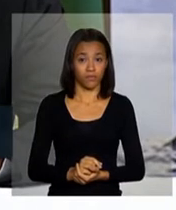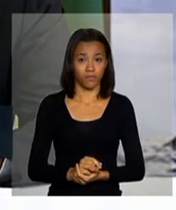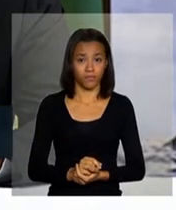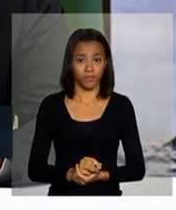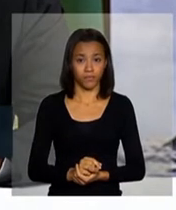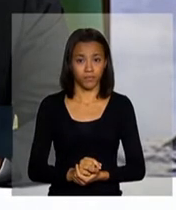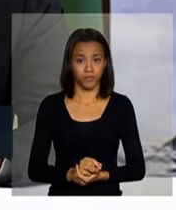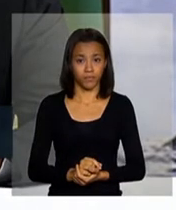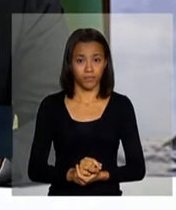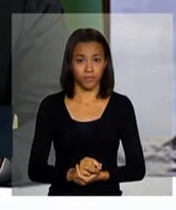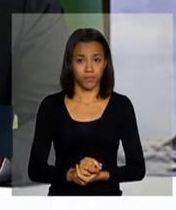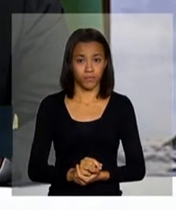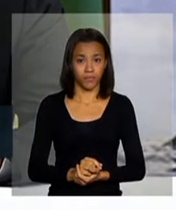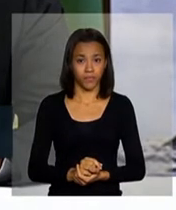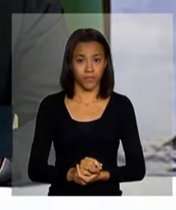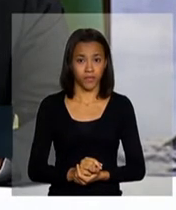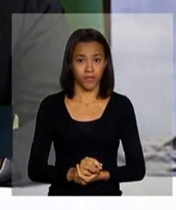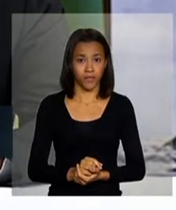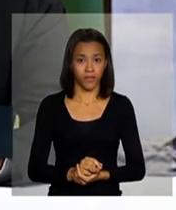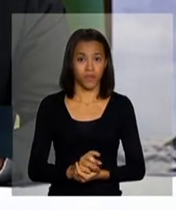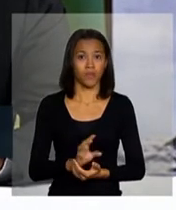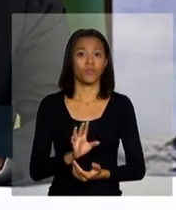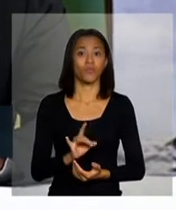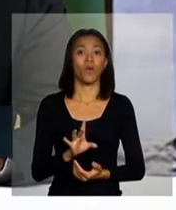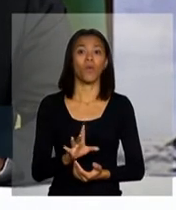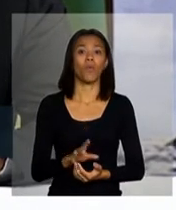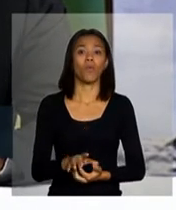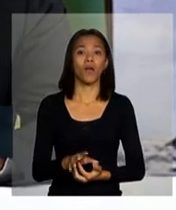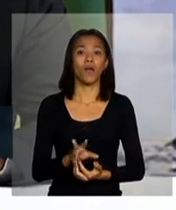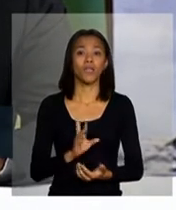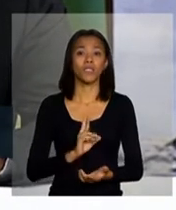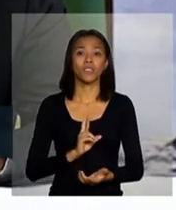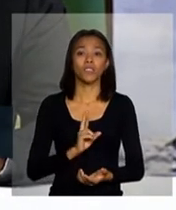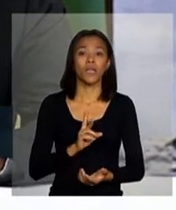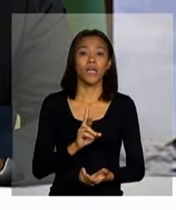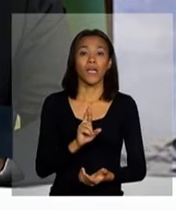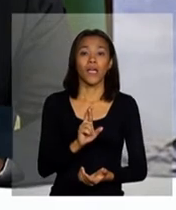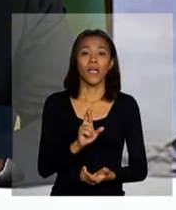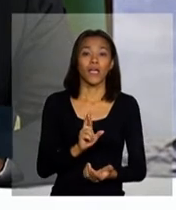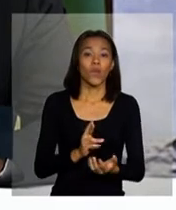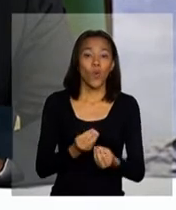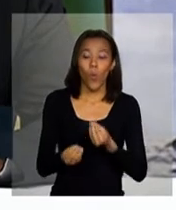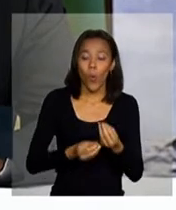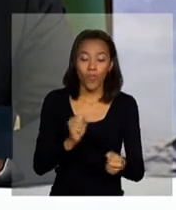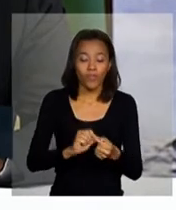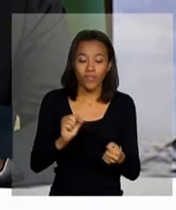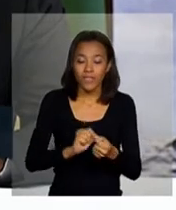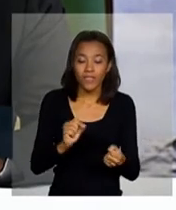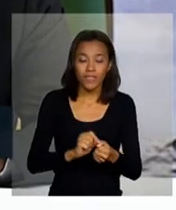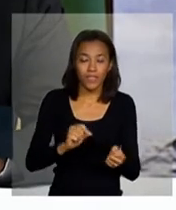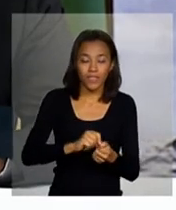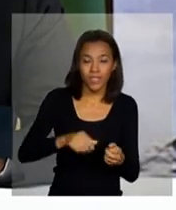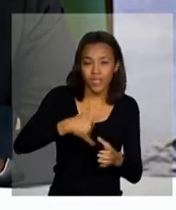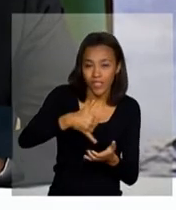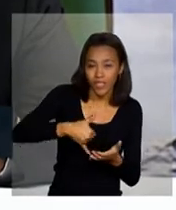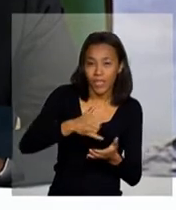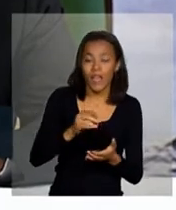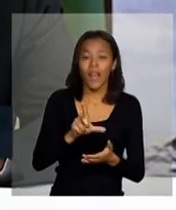desde que não seja uma receita para preparar lagosta com creme de